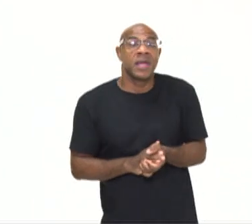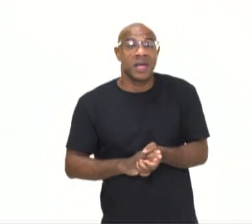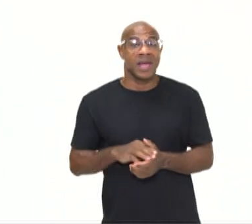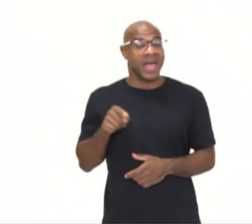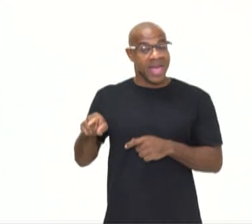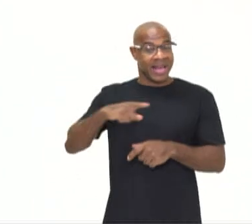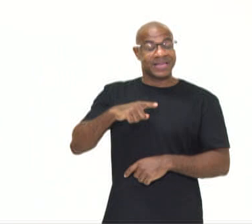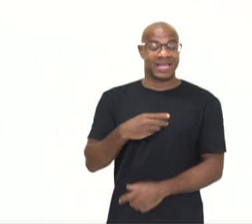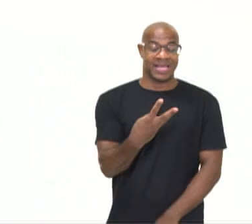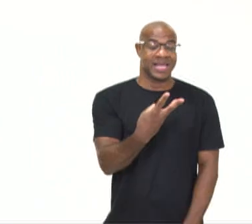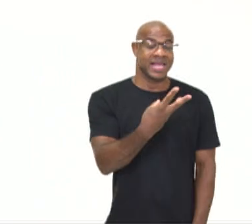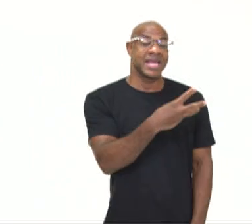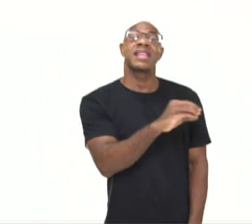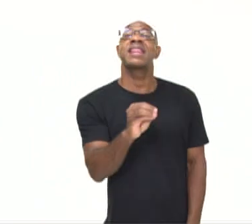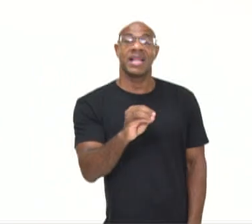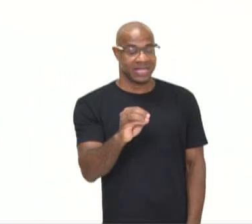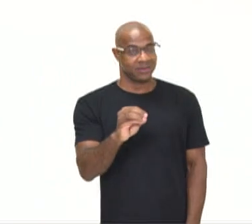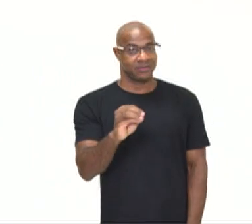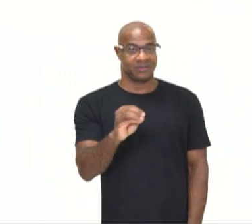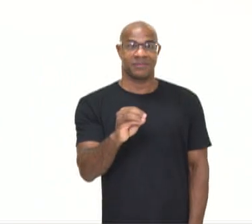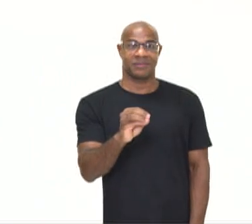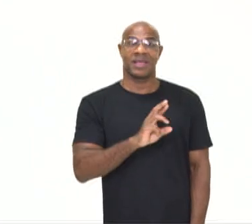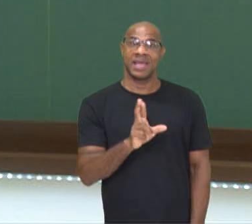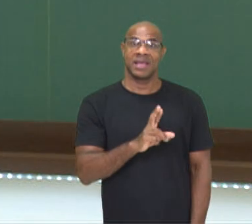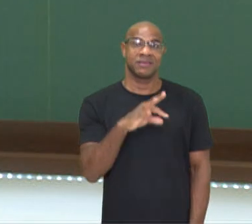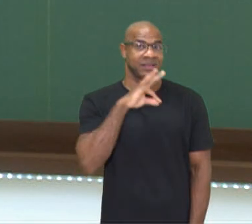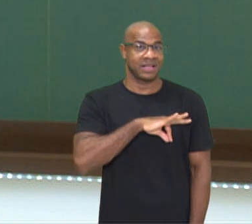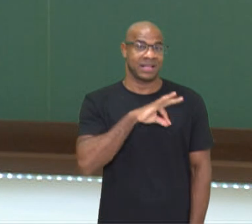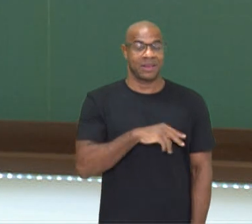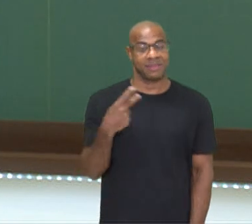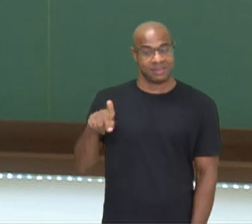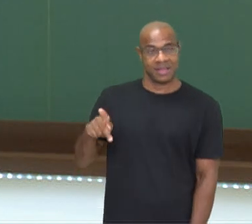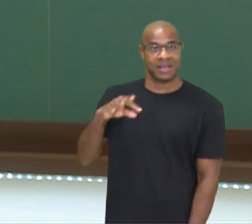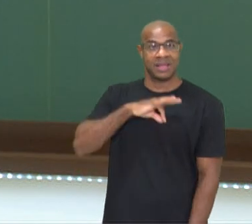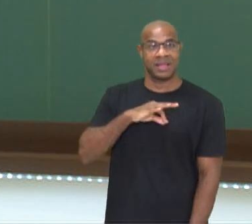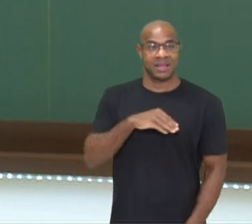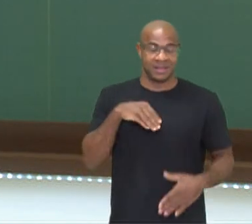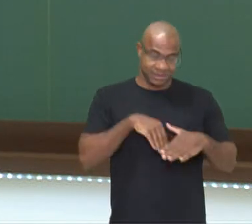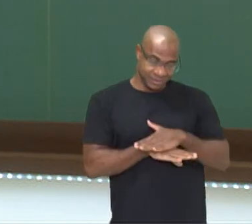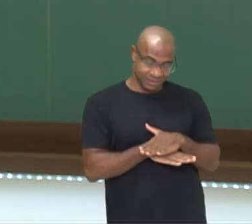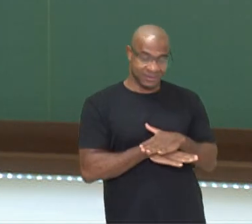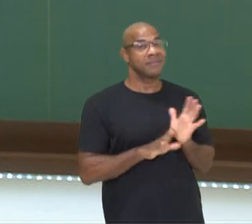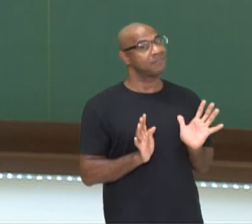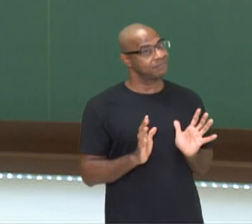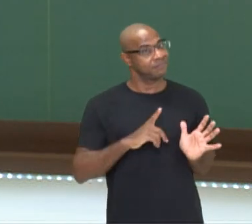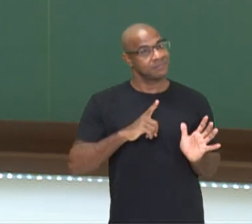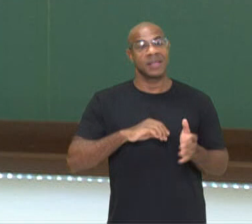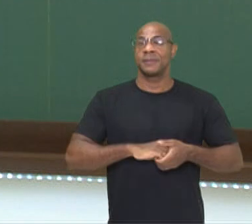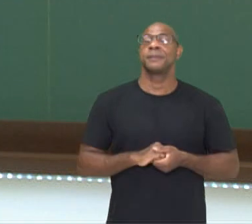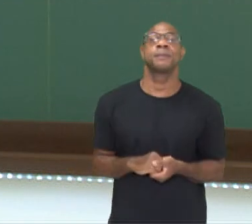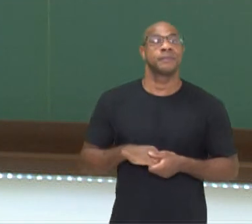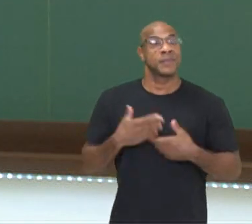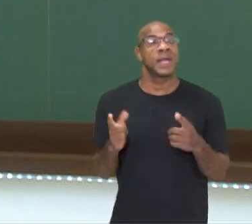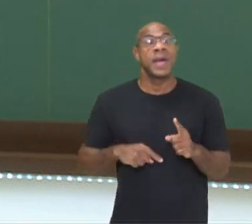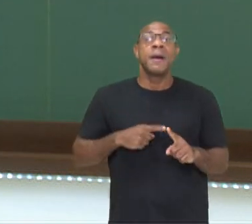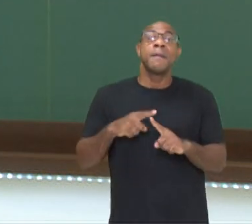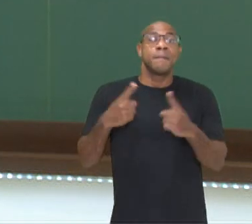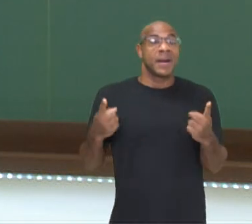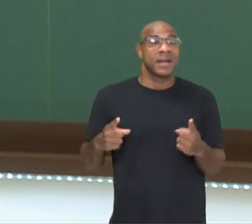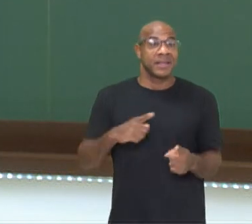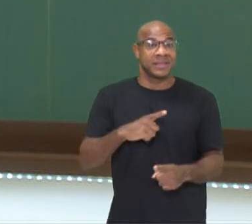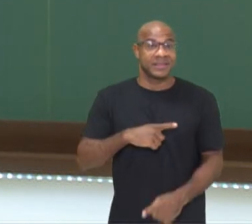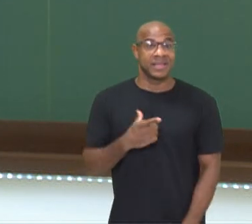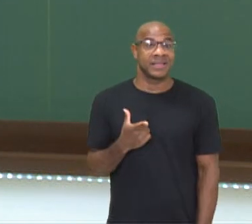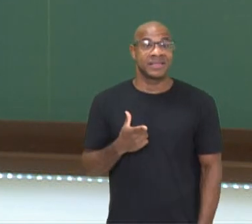então ela tem lá um saláriozinho de R$300. Ela não tem nada para vender, que ela possa vender para pagar a viagem, mas ela tem os